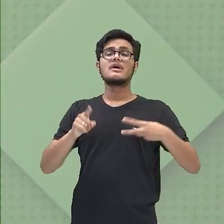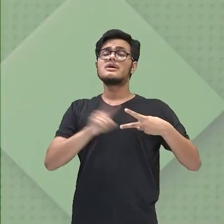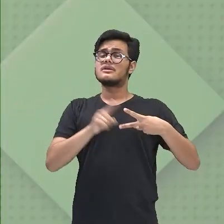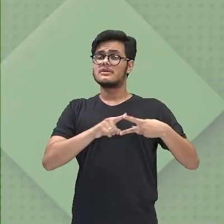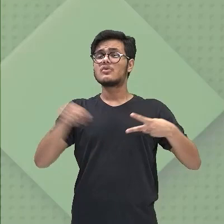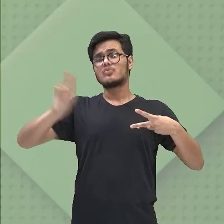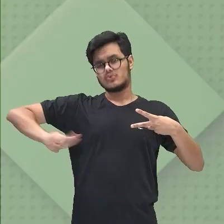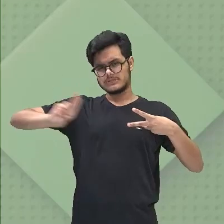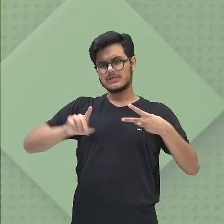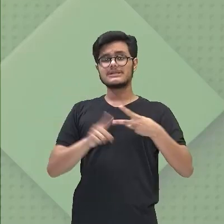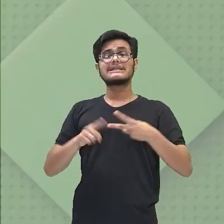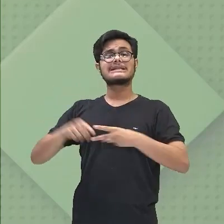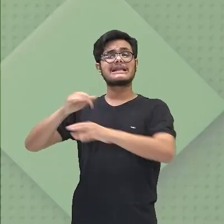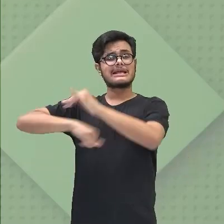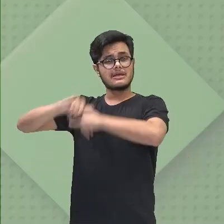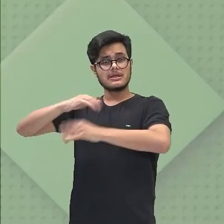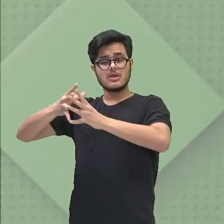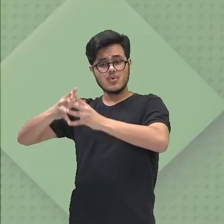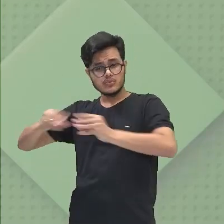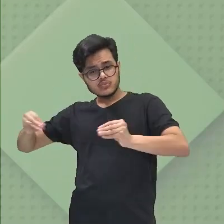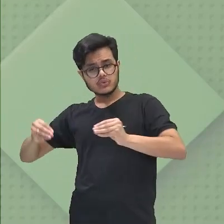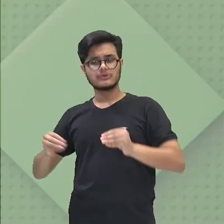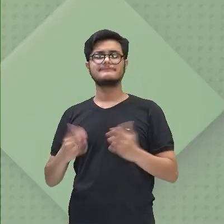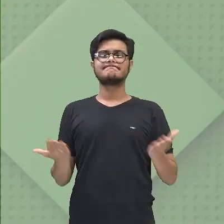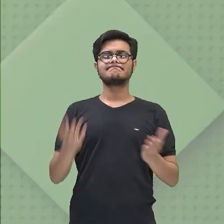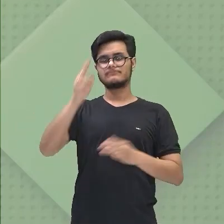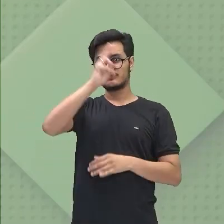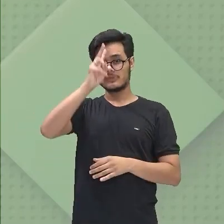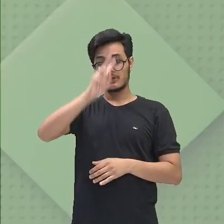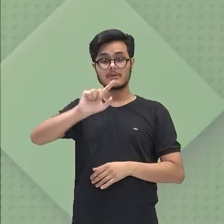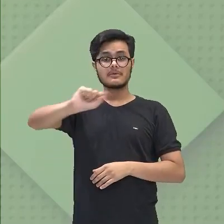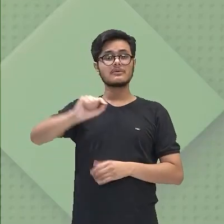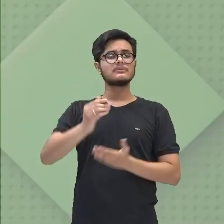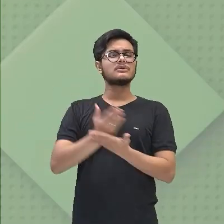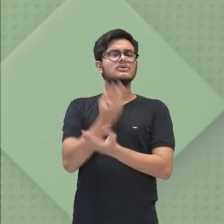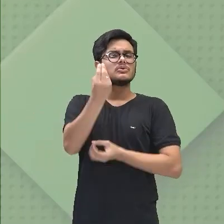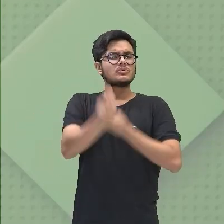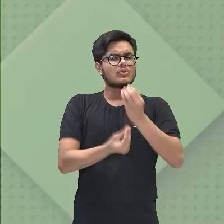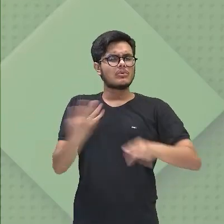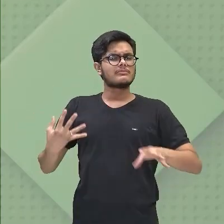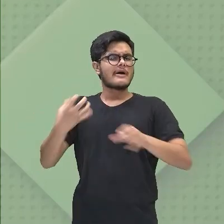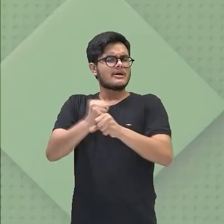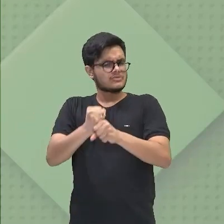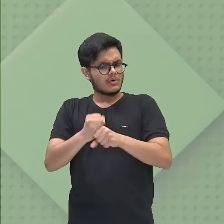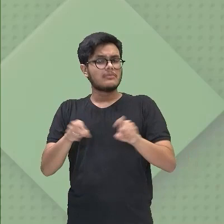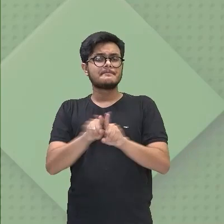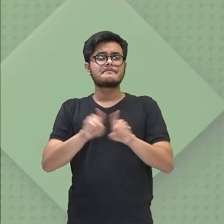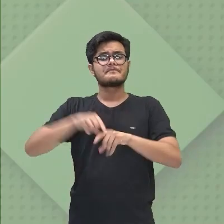renováveis ou não renováveis, né? E a gente relembrou aí um pouquinho como fazer aquele cálculo